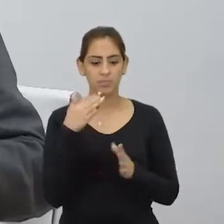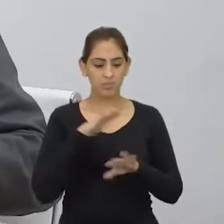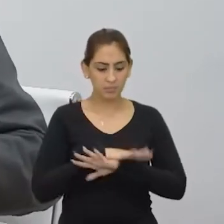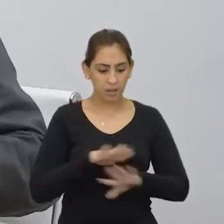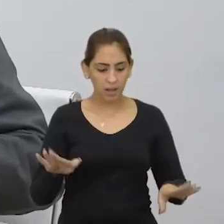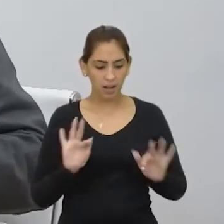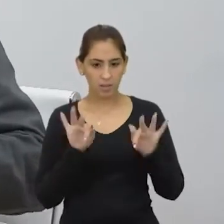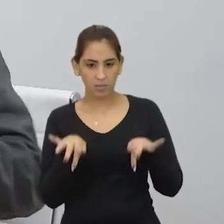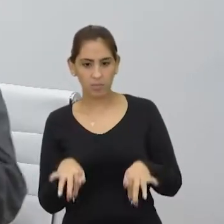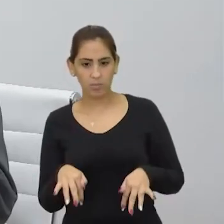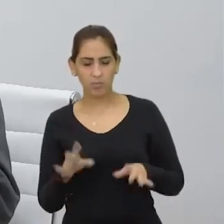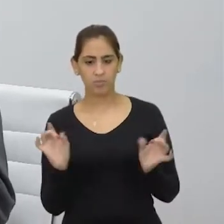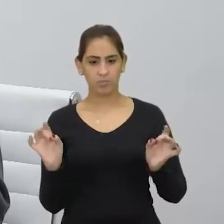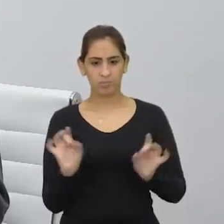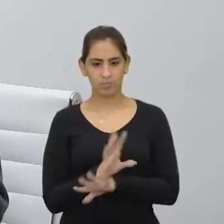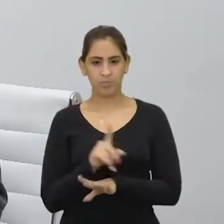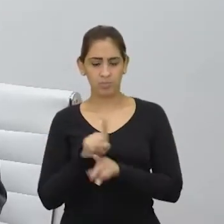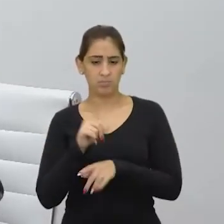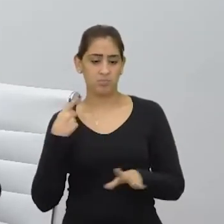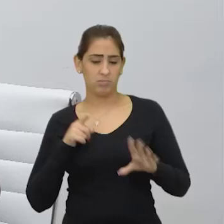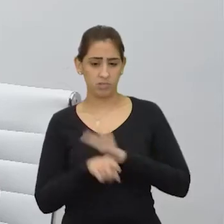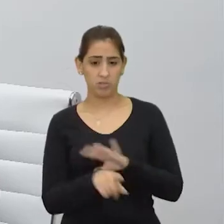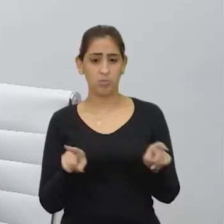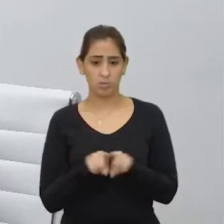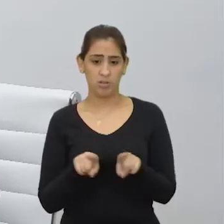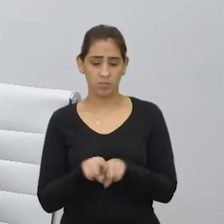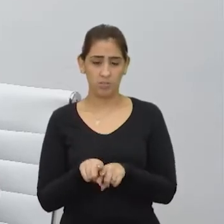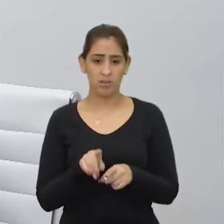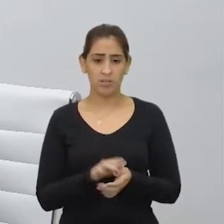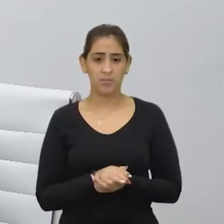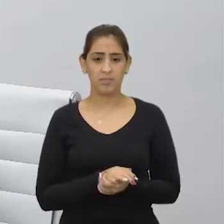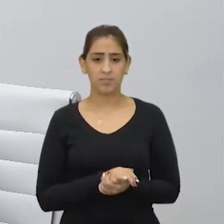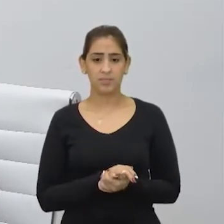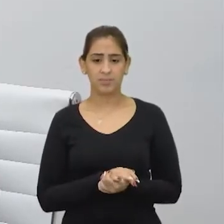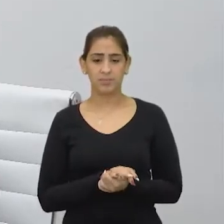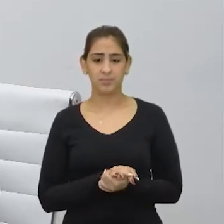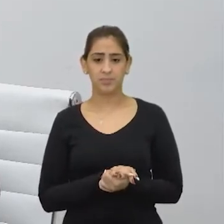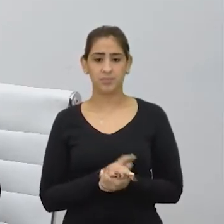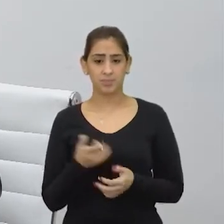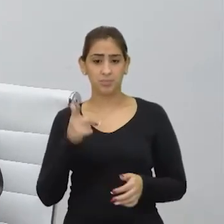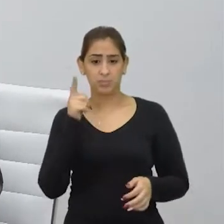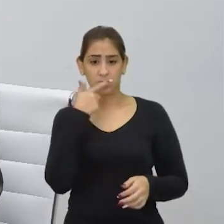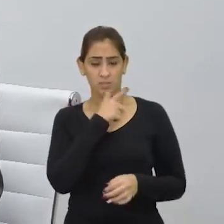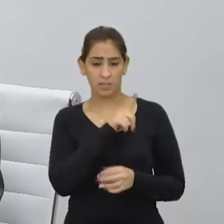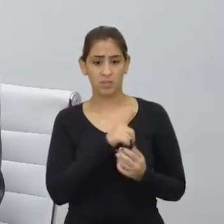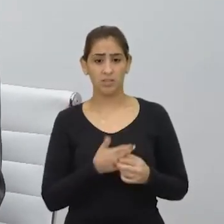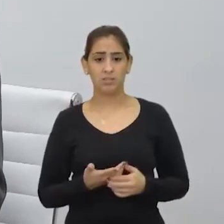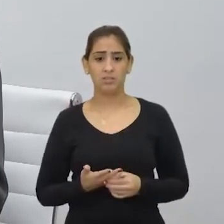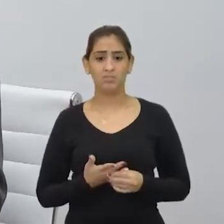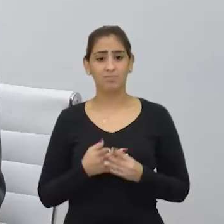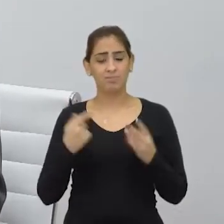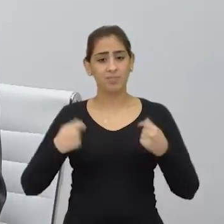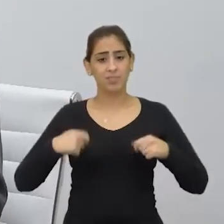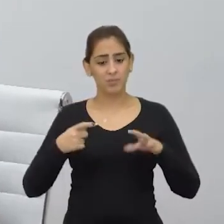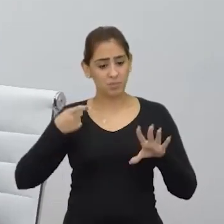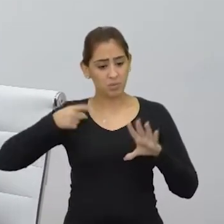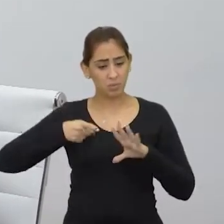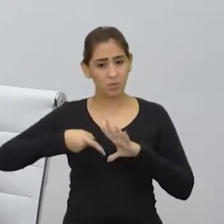concluídos, sejam atingidos. É claro que quase nunca isso é conseguido, mas é necessário